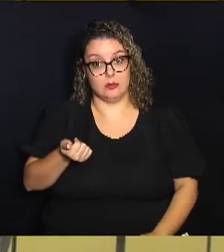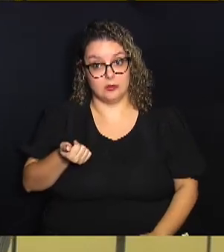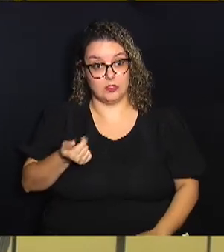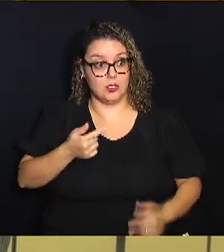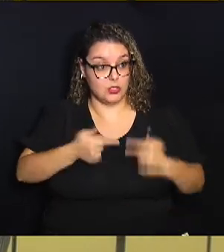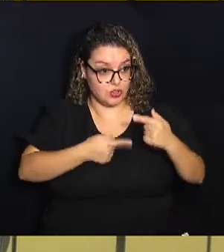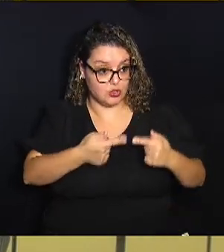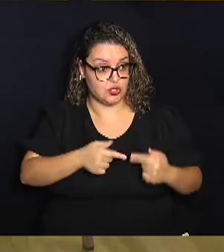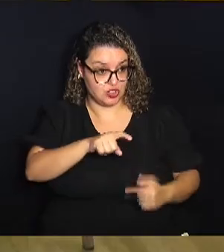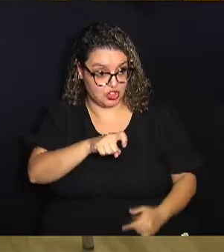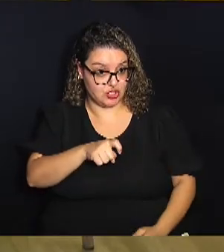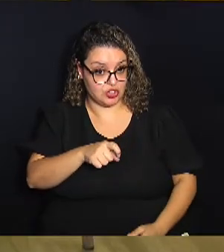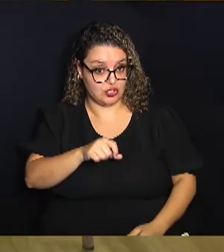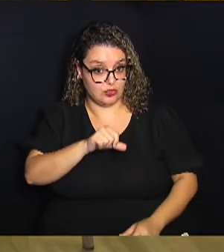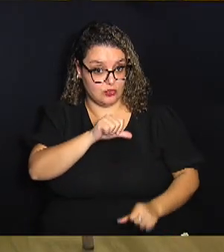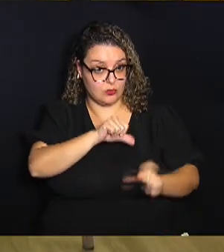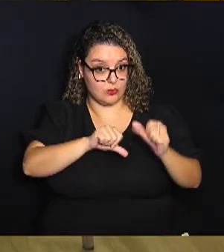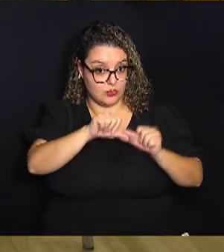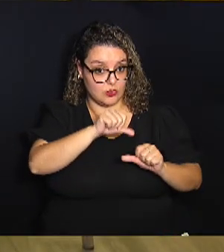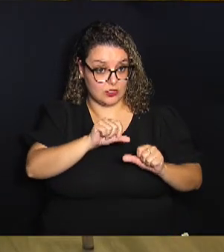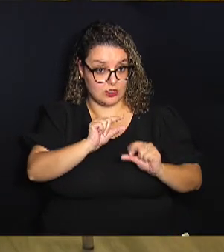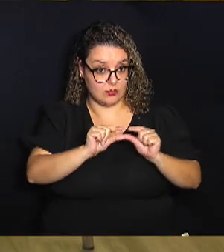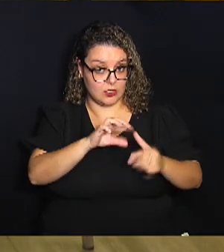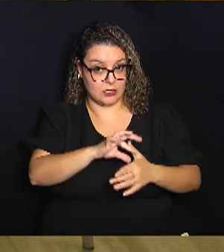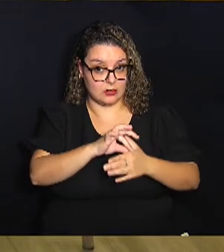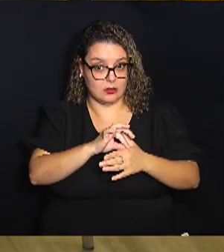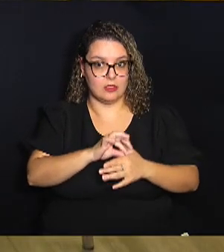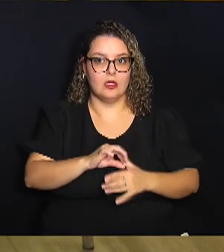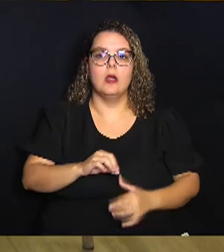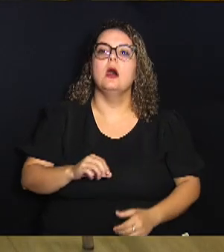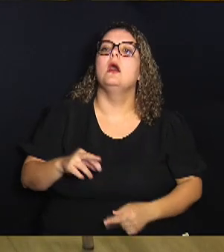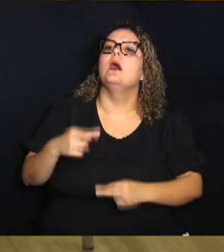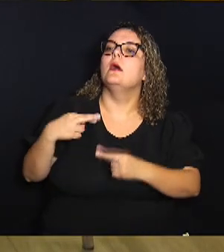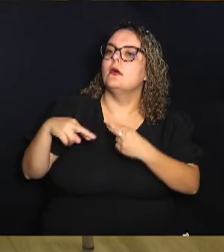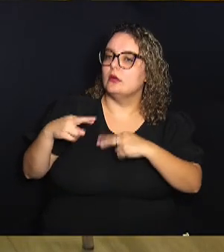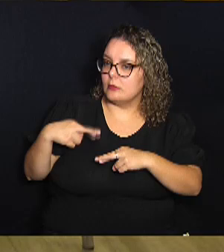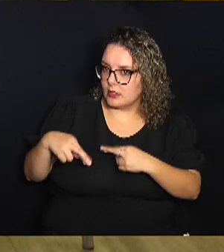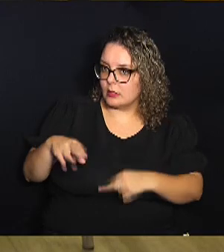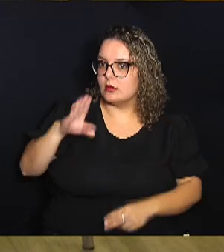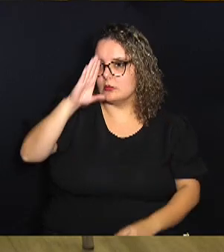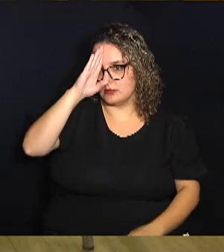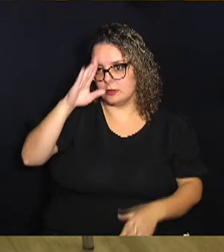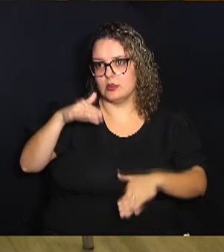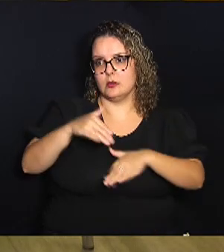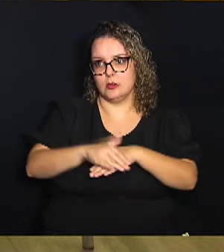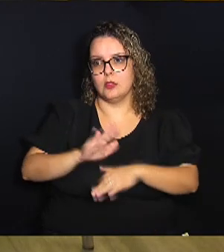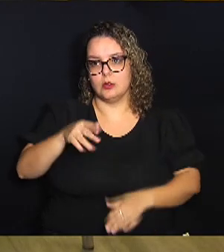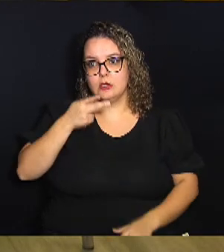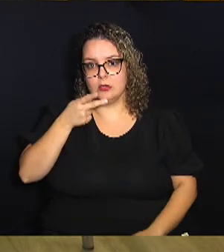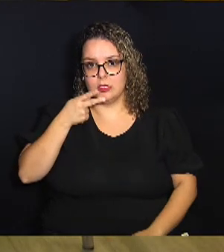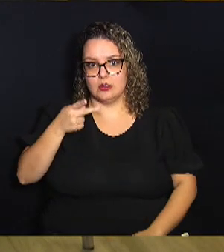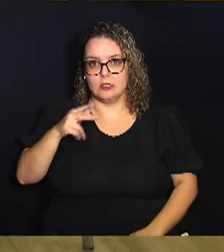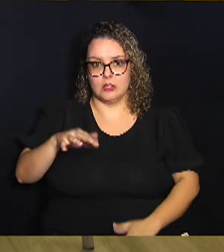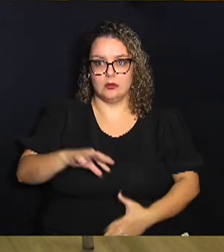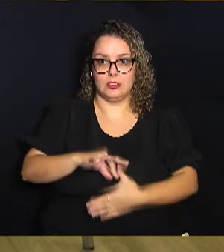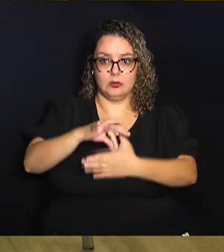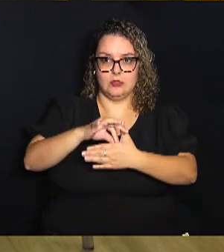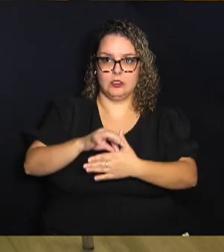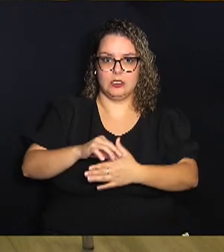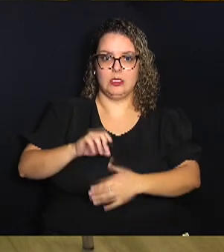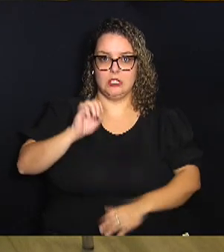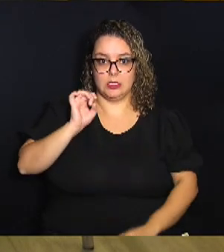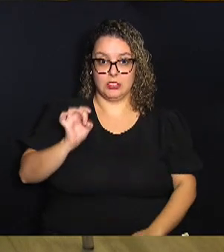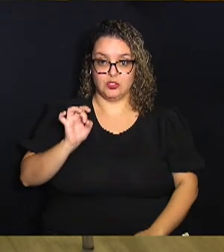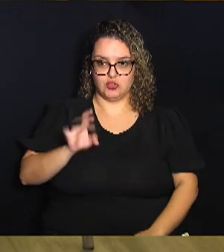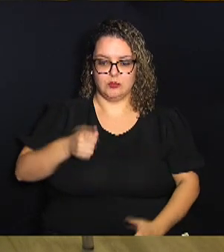geração X precisa mudar um pouquinho na liderança, é isso? Com relação a principalmente humildade, porque quando a gente fala de figura de liderança que era só imposta